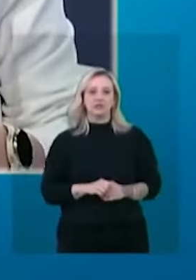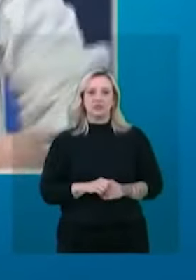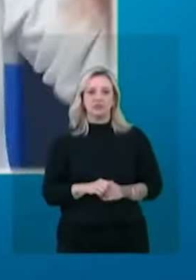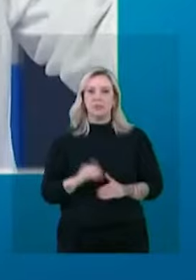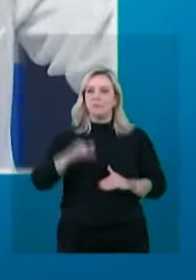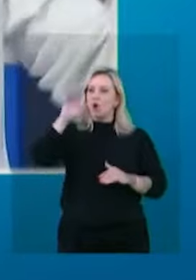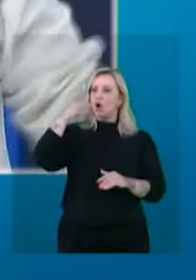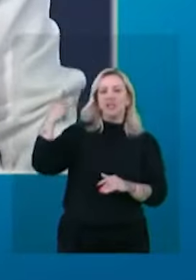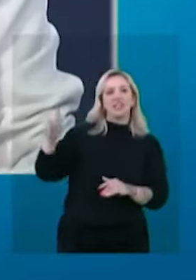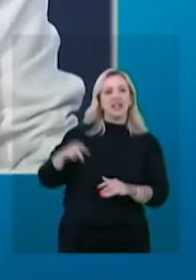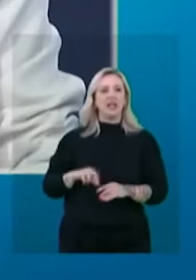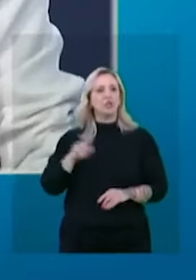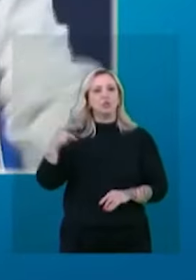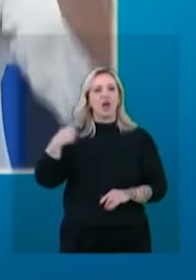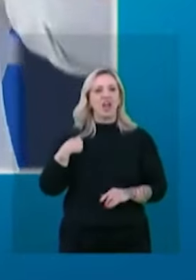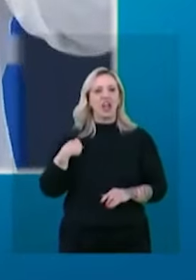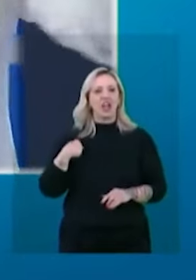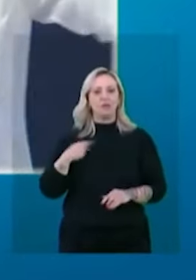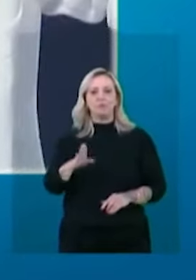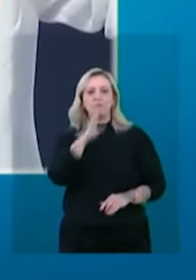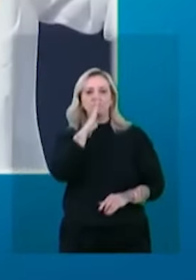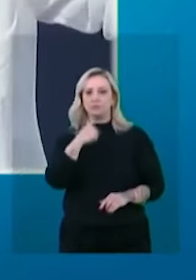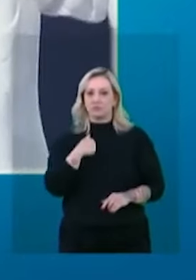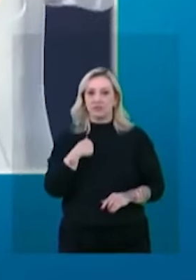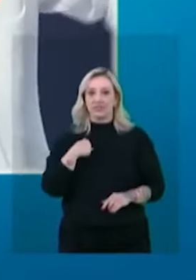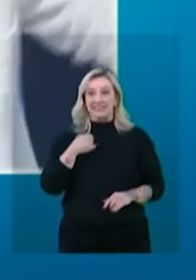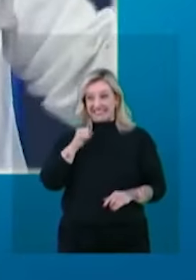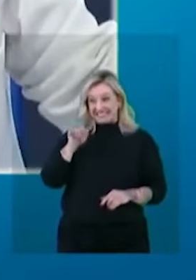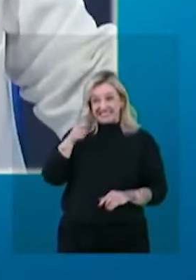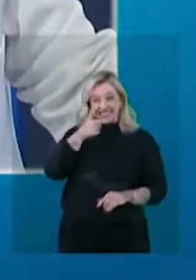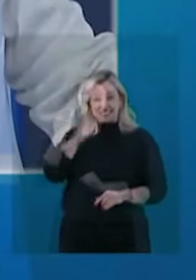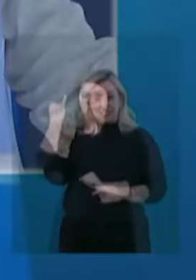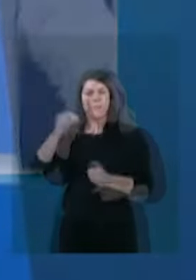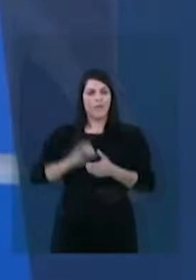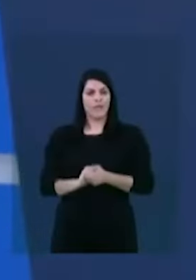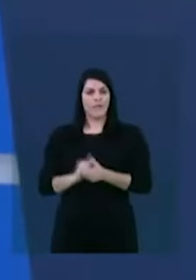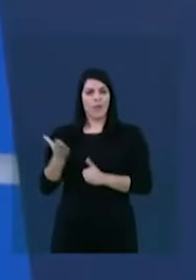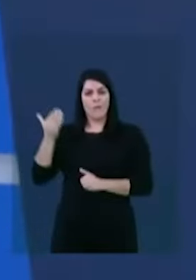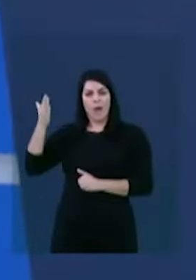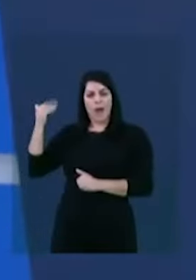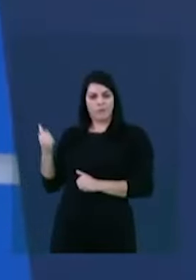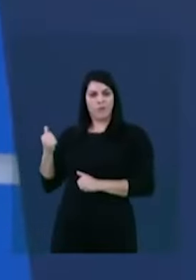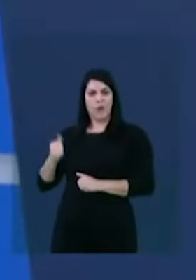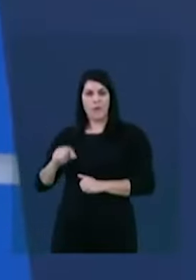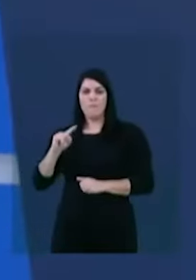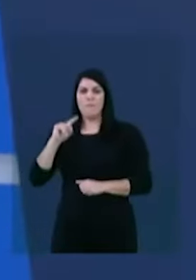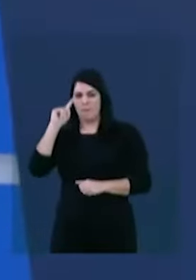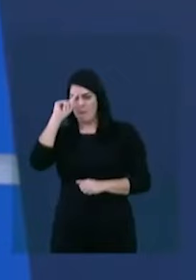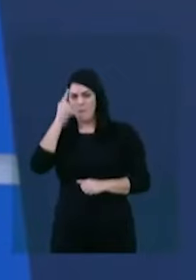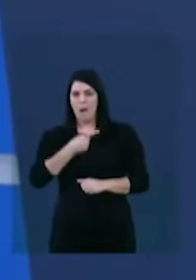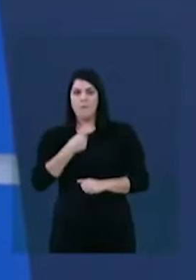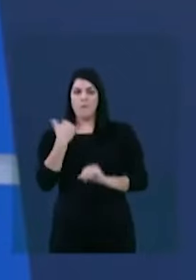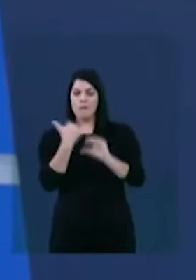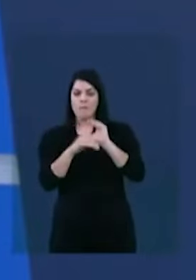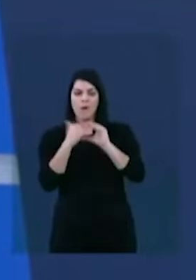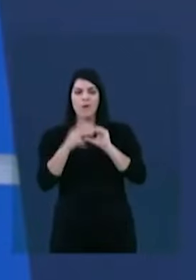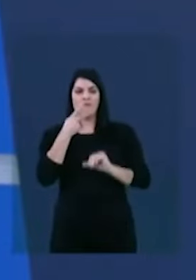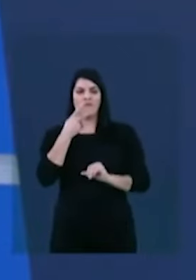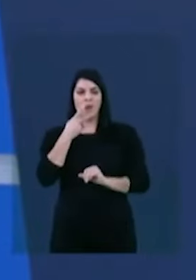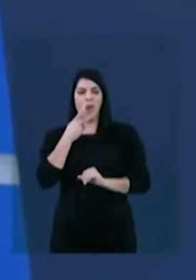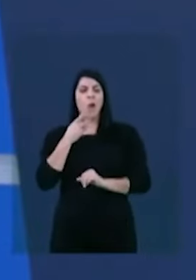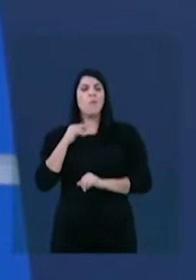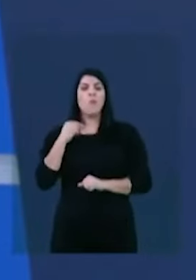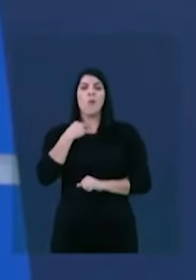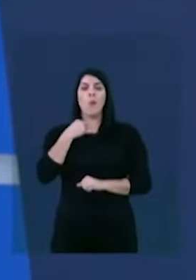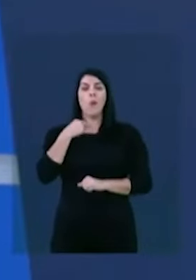muito maior do que ele e não é ele que vai me calar então antes que ele consiga com dinheiro sujo ele me mandou um WhatsApp falou olha não se mexe com família